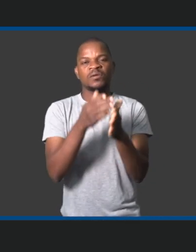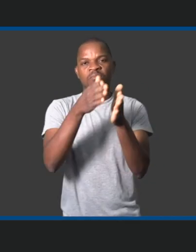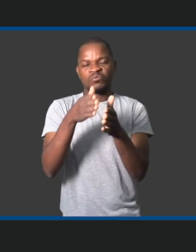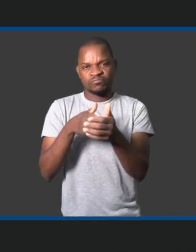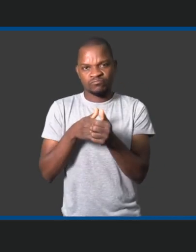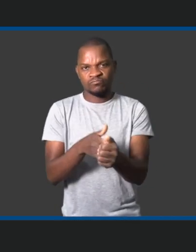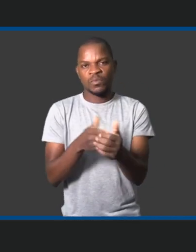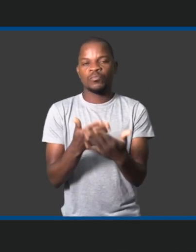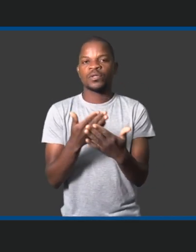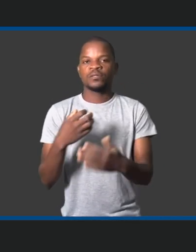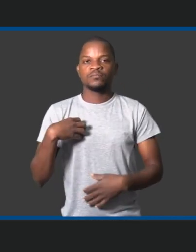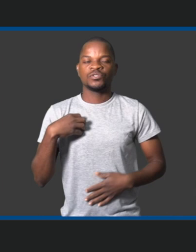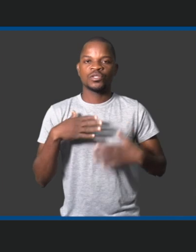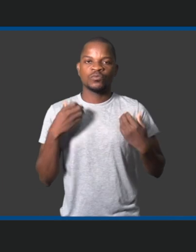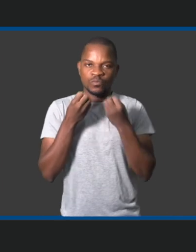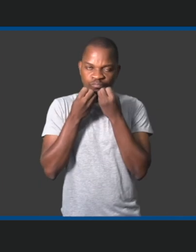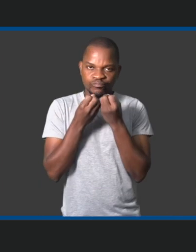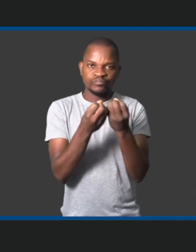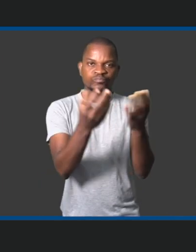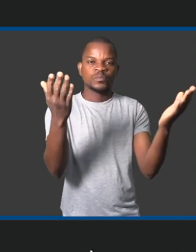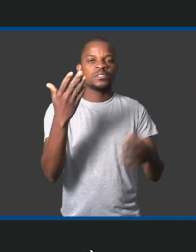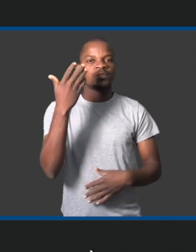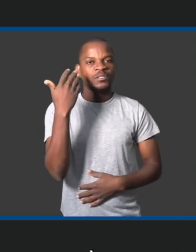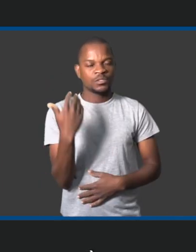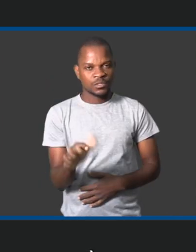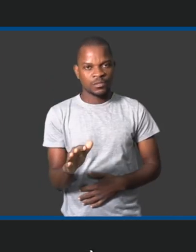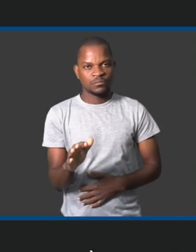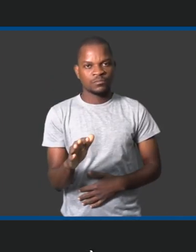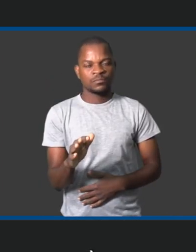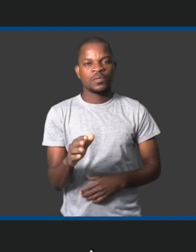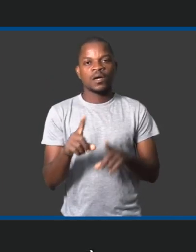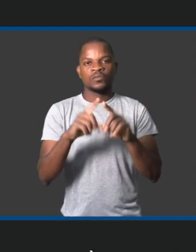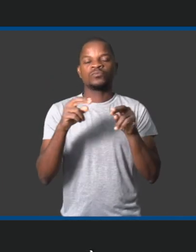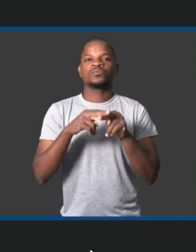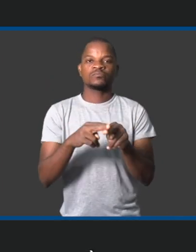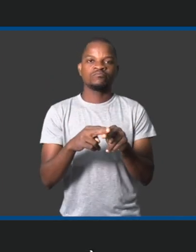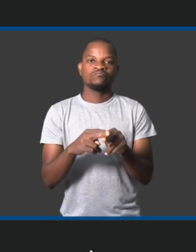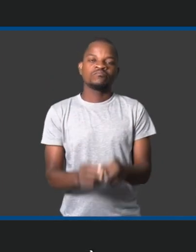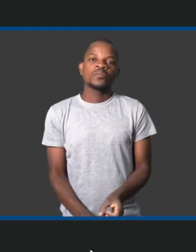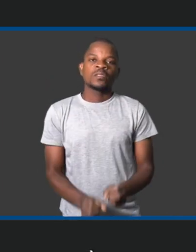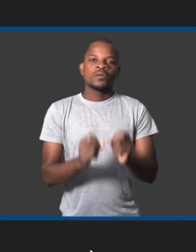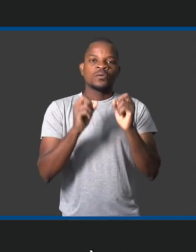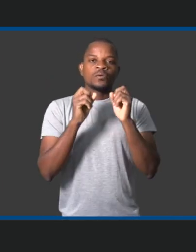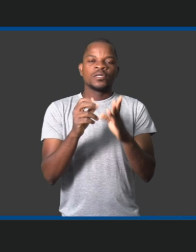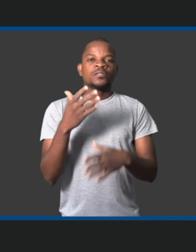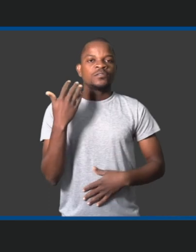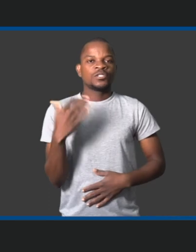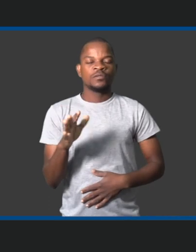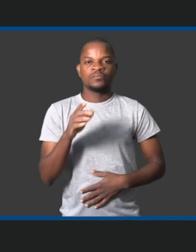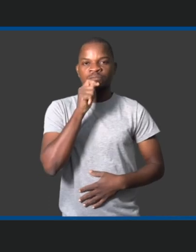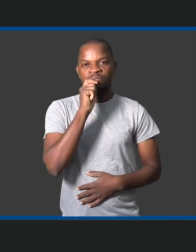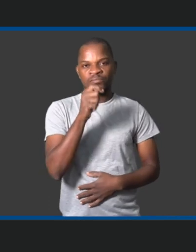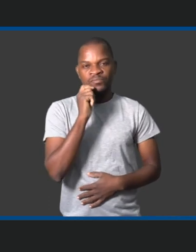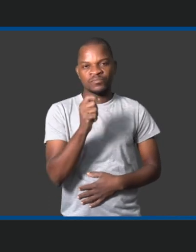recomendações que o Ministério da Saúde está a passar para as outras entidades que tutelam o setor dos transportes. Foi